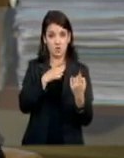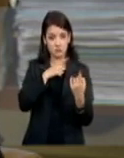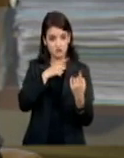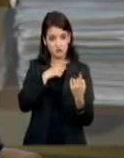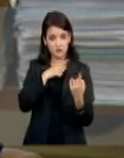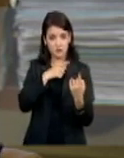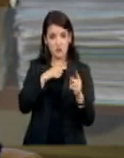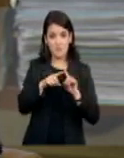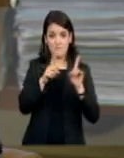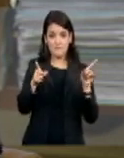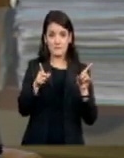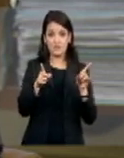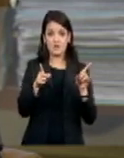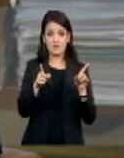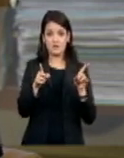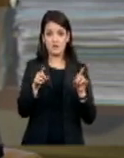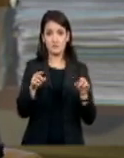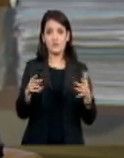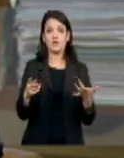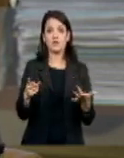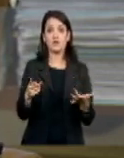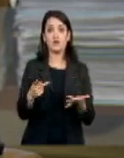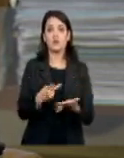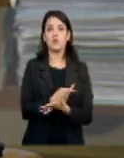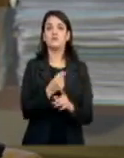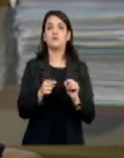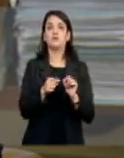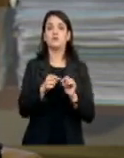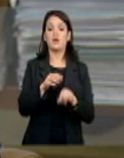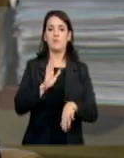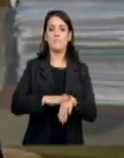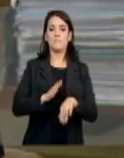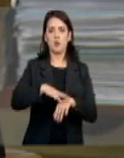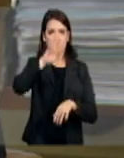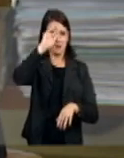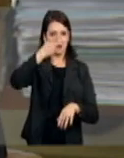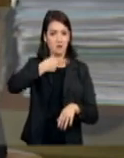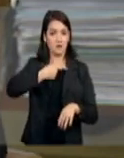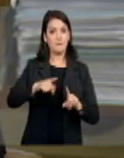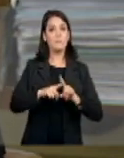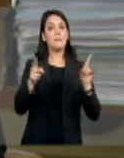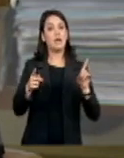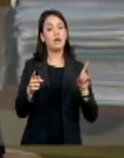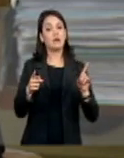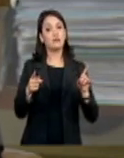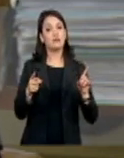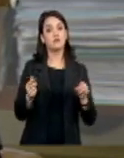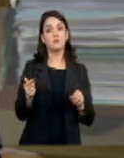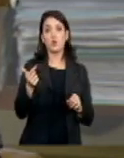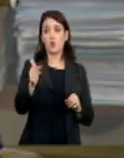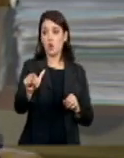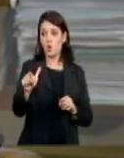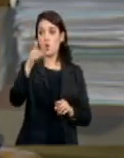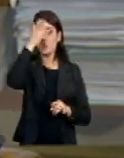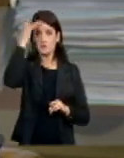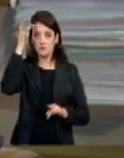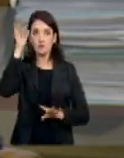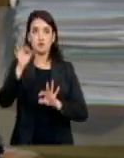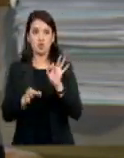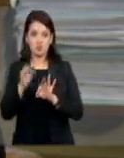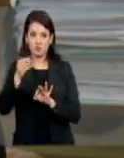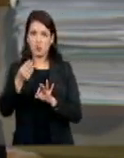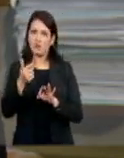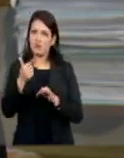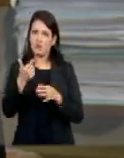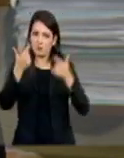atuaria por dó chuva mas isso sim por um terceiro juridicamente 'desinteressado'